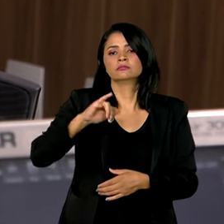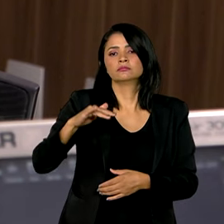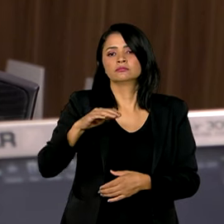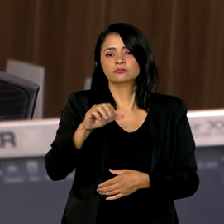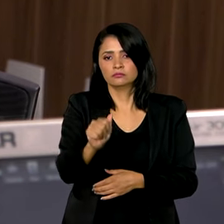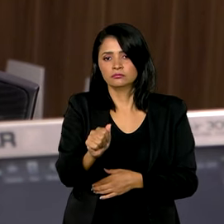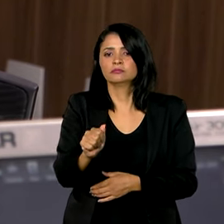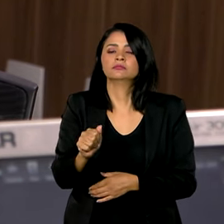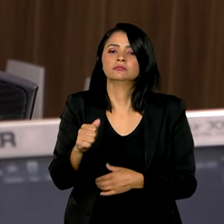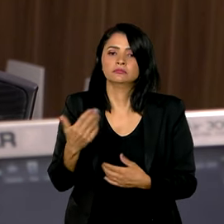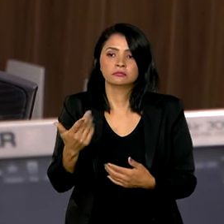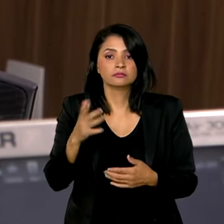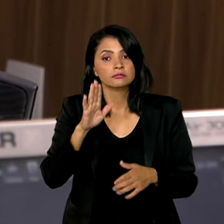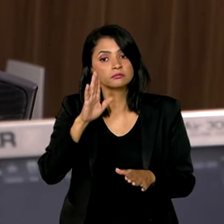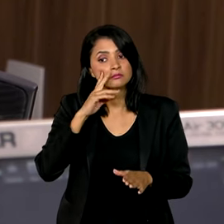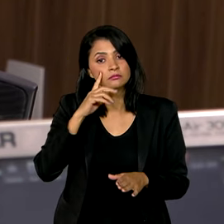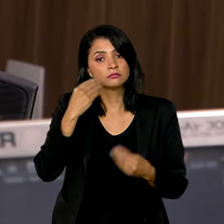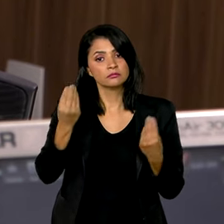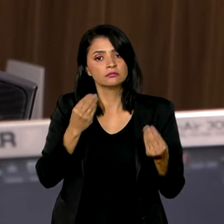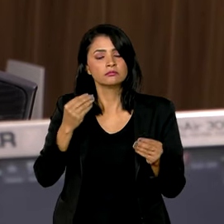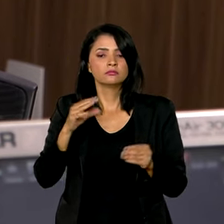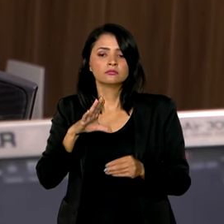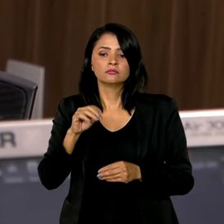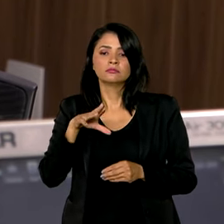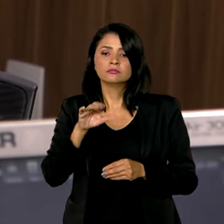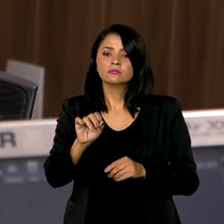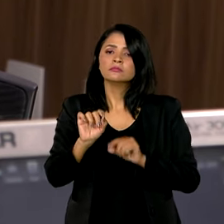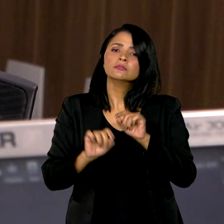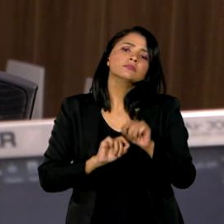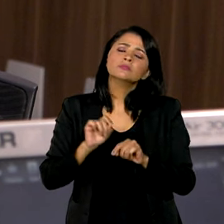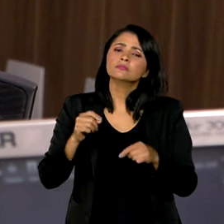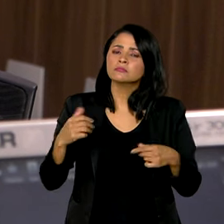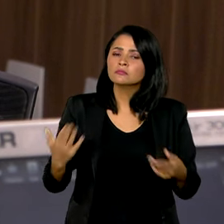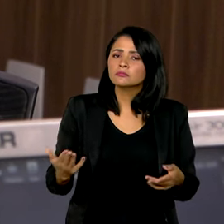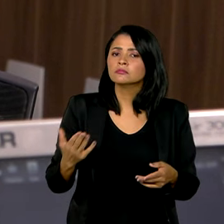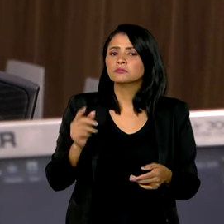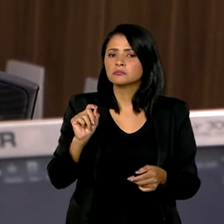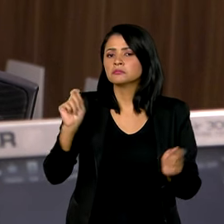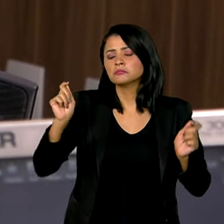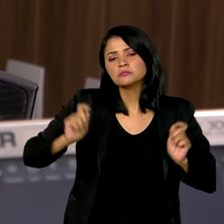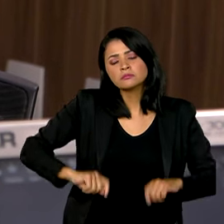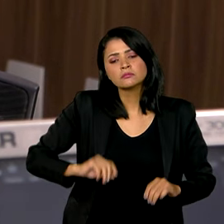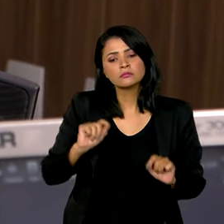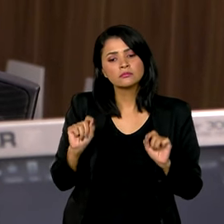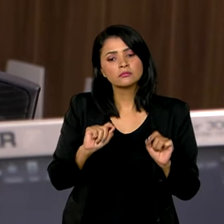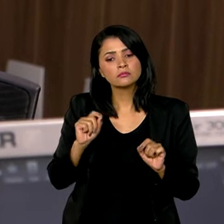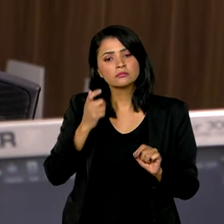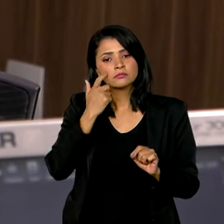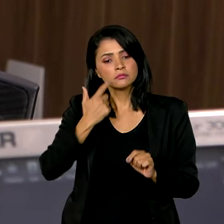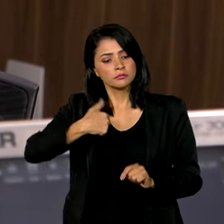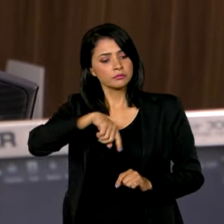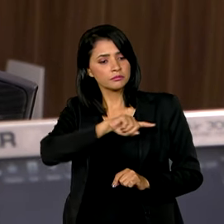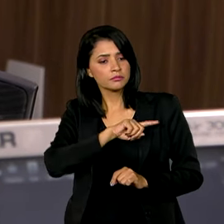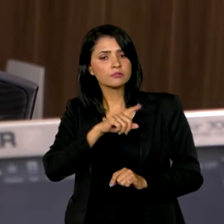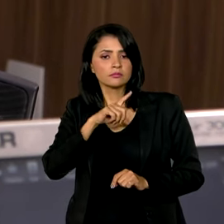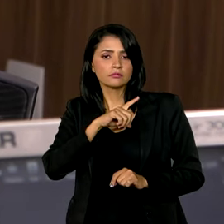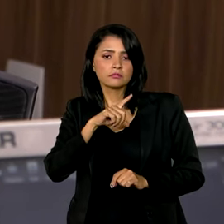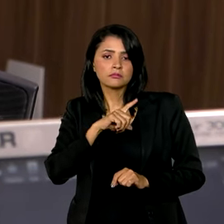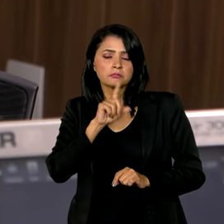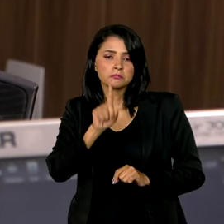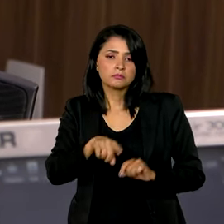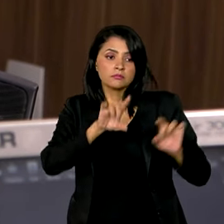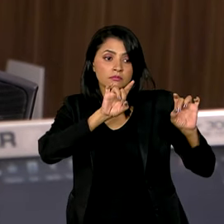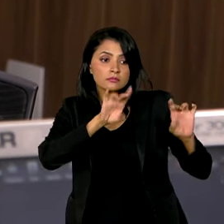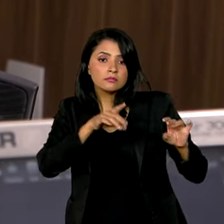eh a previsão que a Conab faz é que muito Possivelmente a Gente terá o